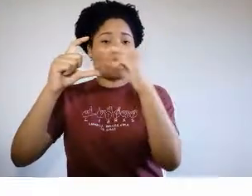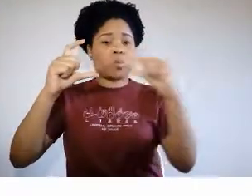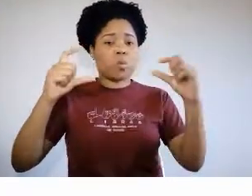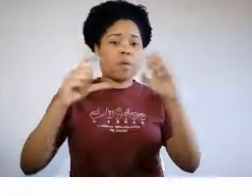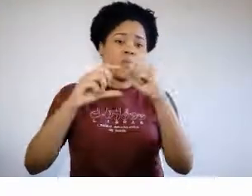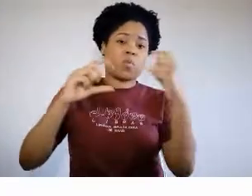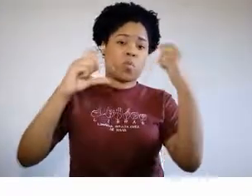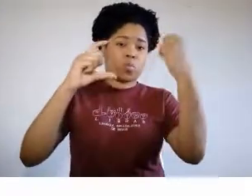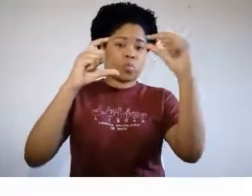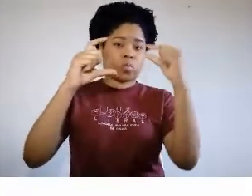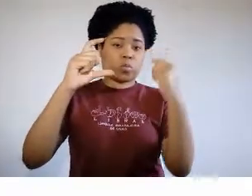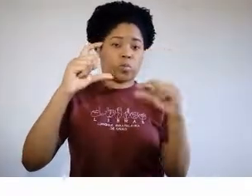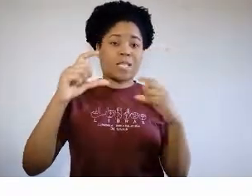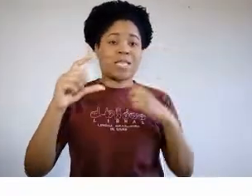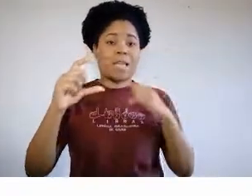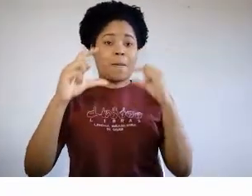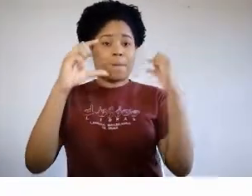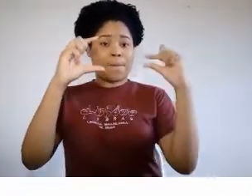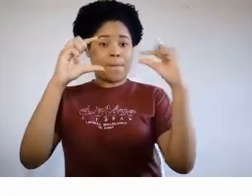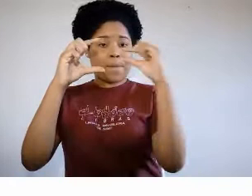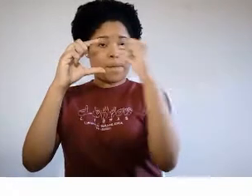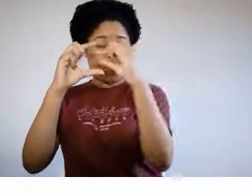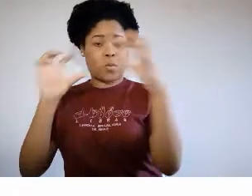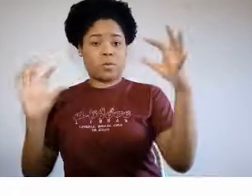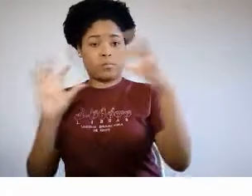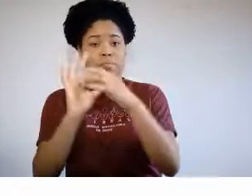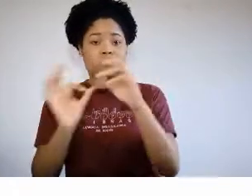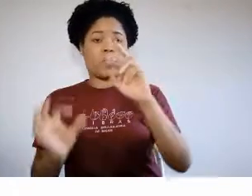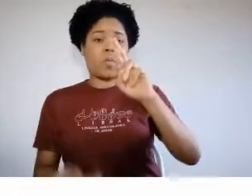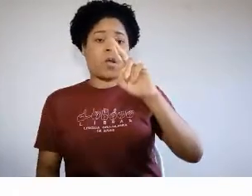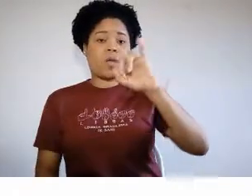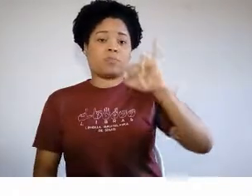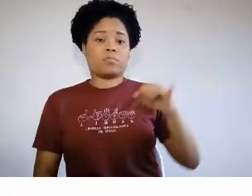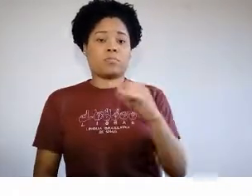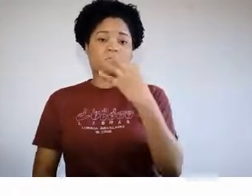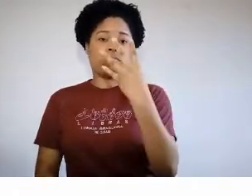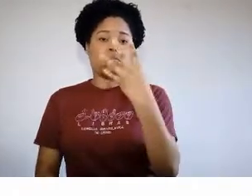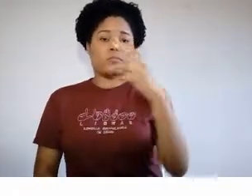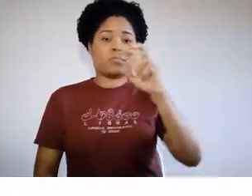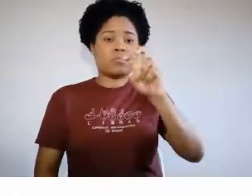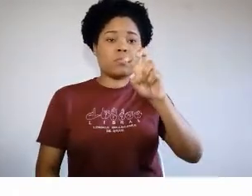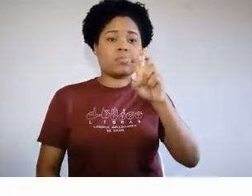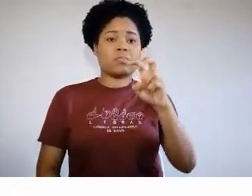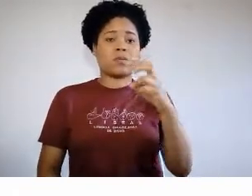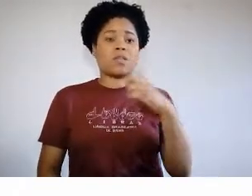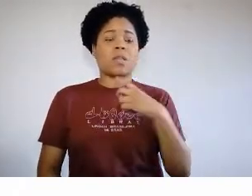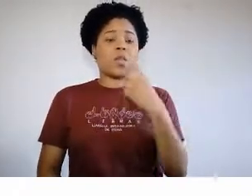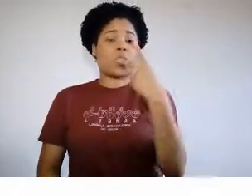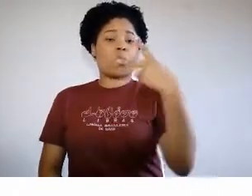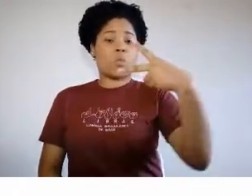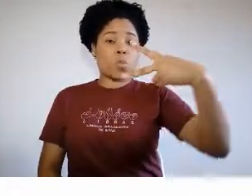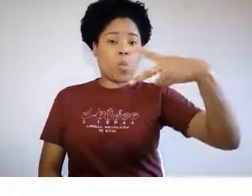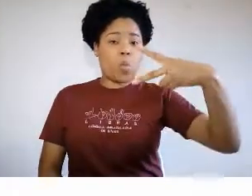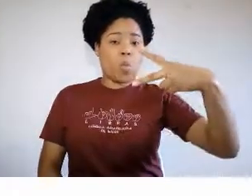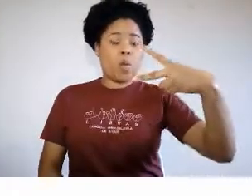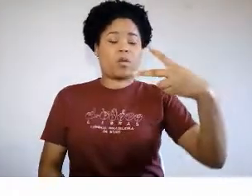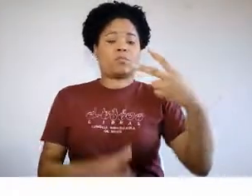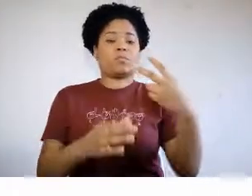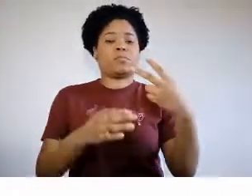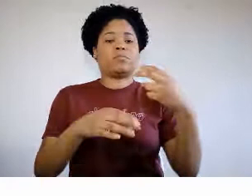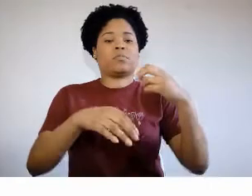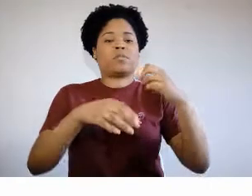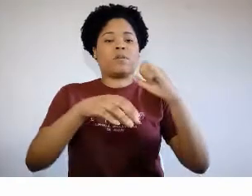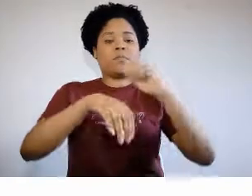quanto o switch possuem aqui as portas para conectar o RJ45. Aqui nós temos dois equipamentos